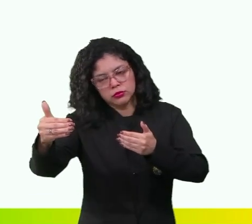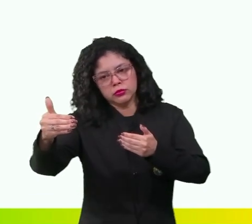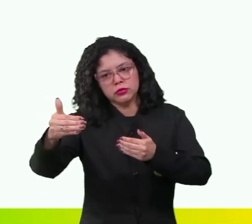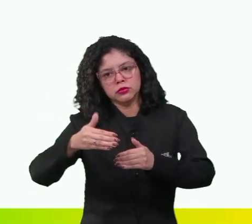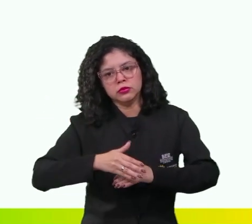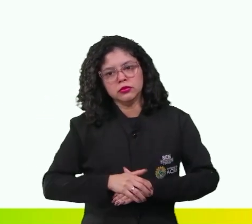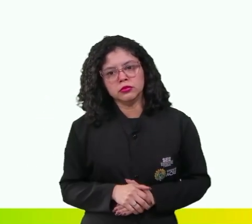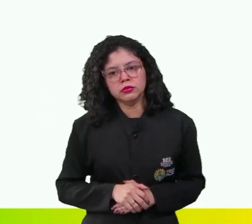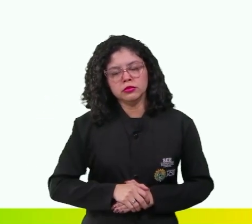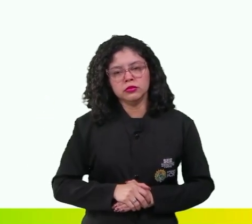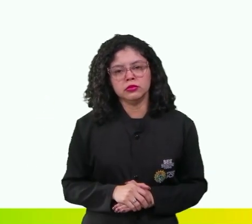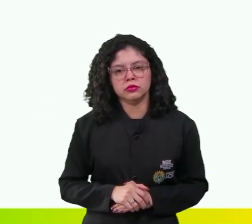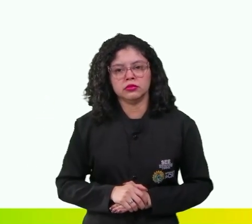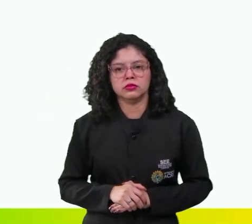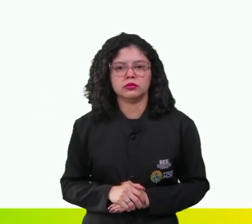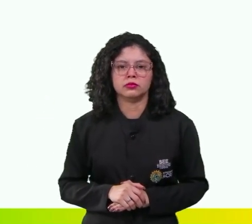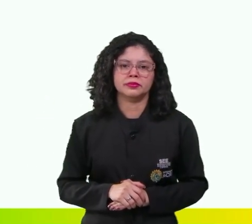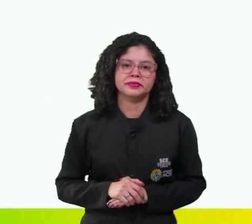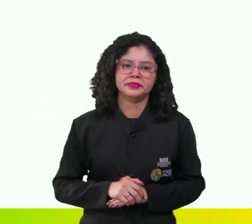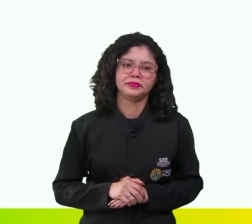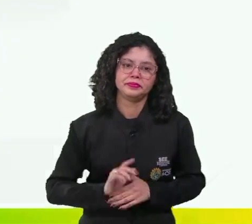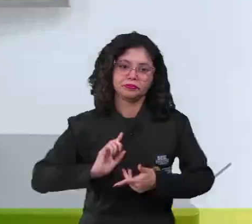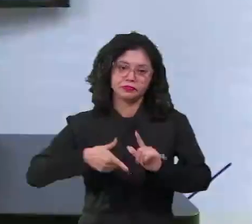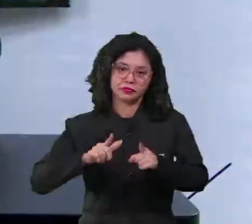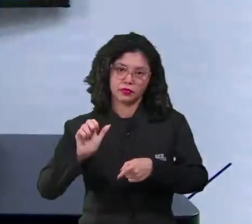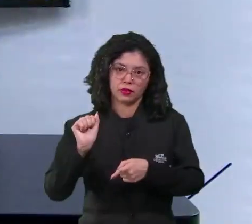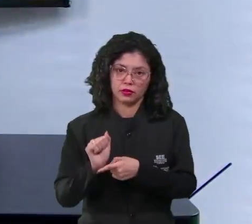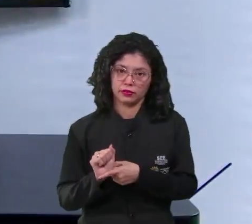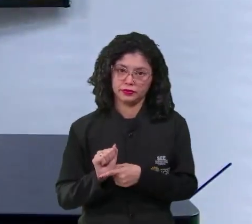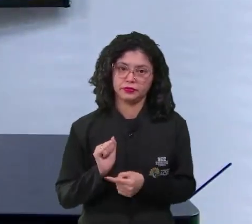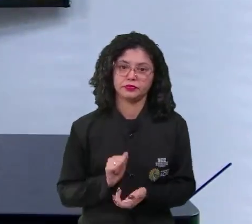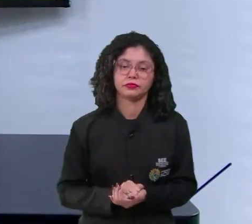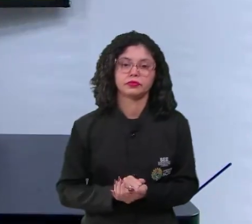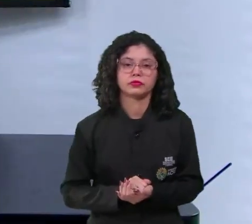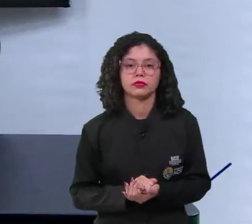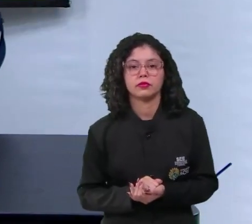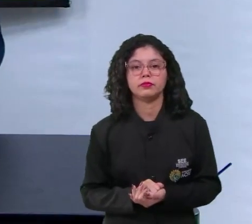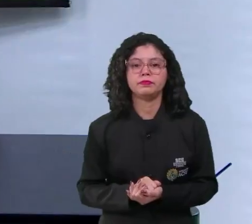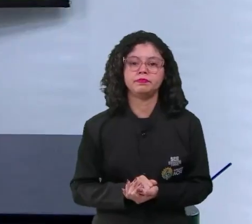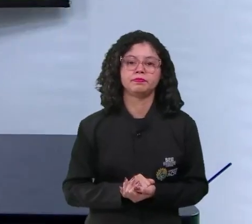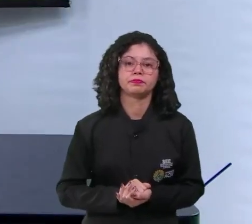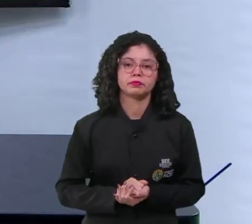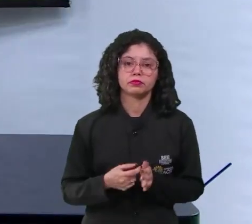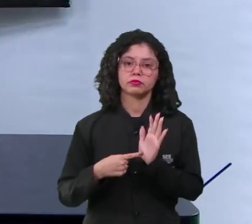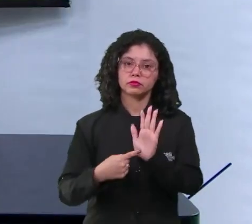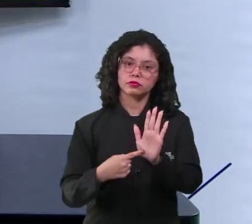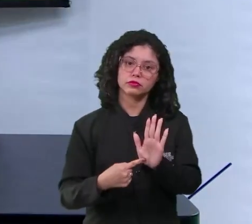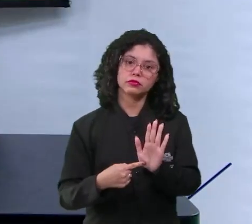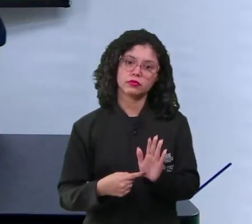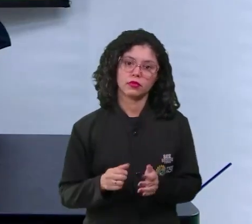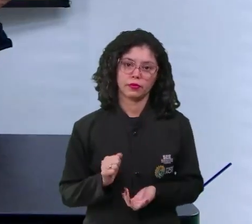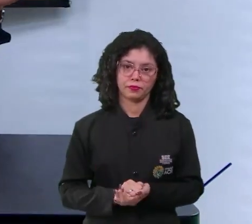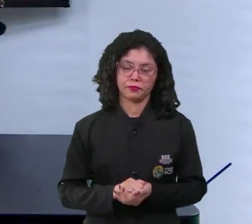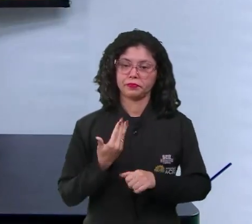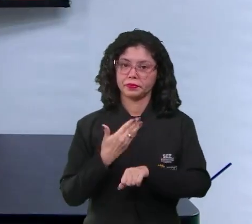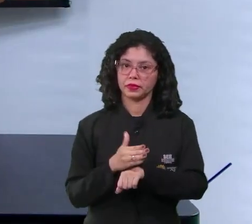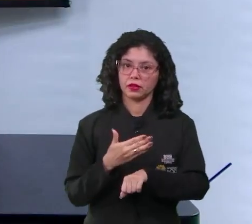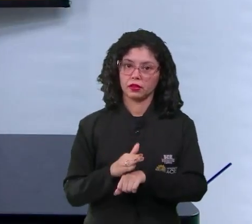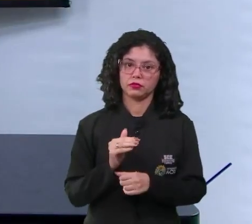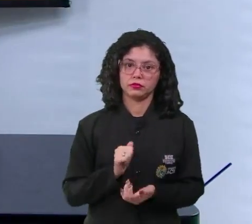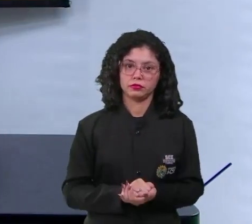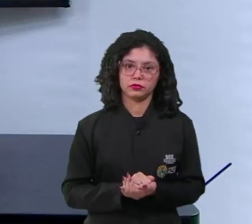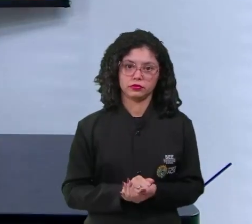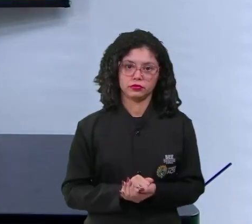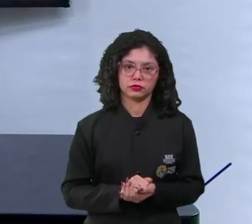ambientais a longo prazo. Então, essa letra A, ela está aqui, de certa forma, sugerindo que a gente coloque em prática a receita